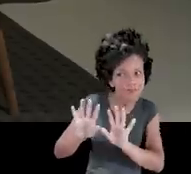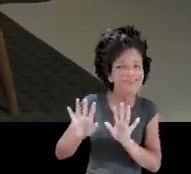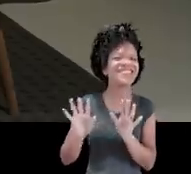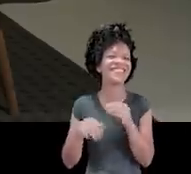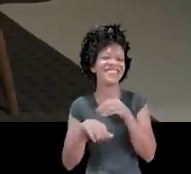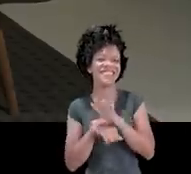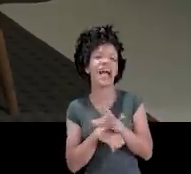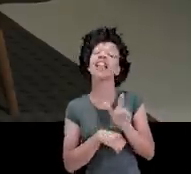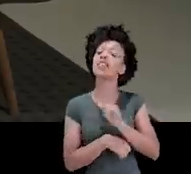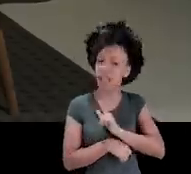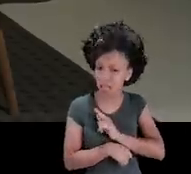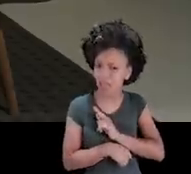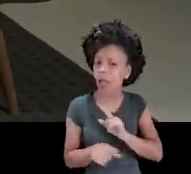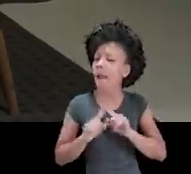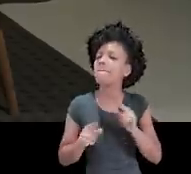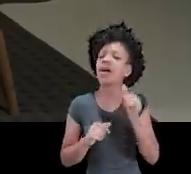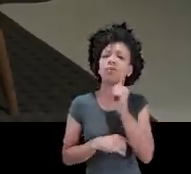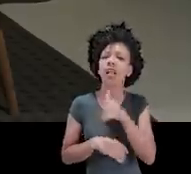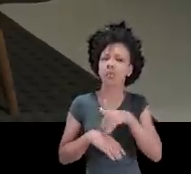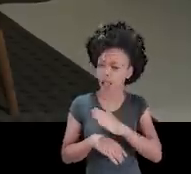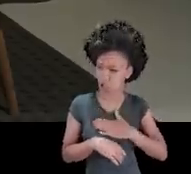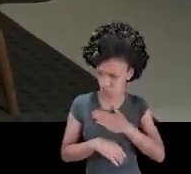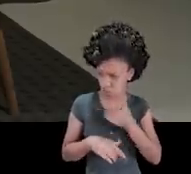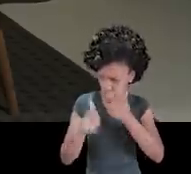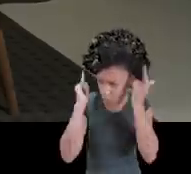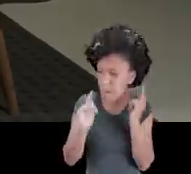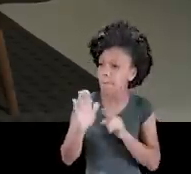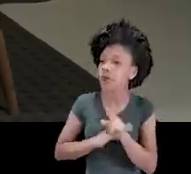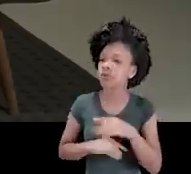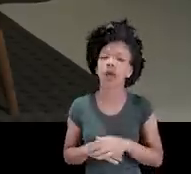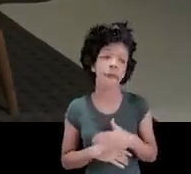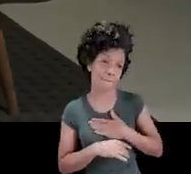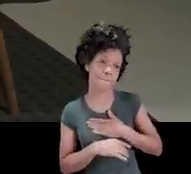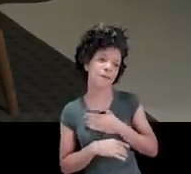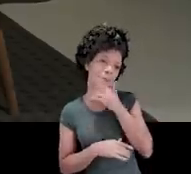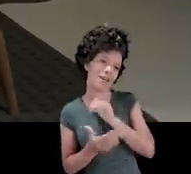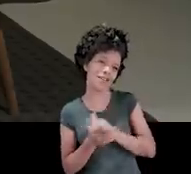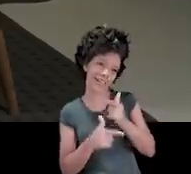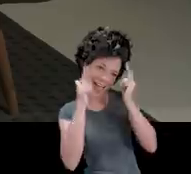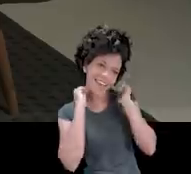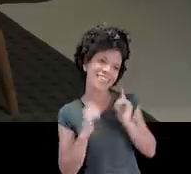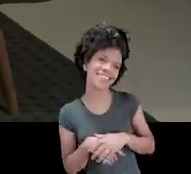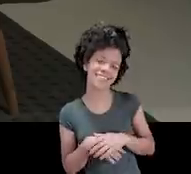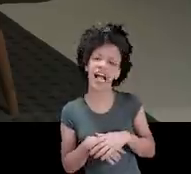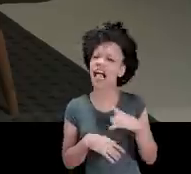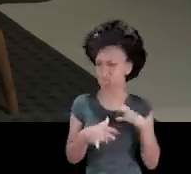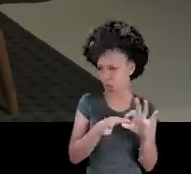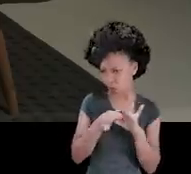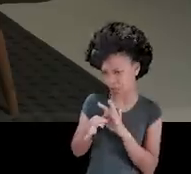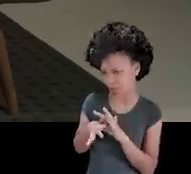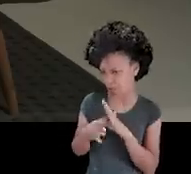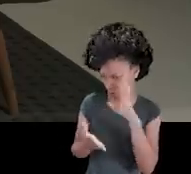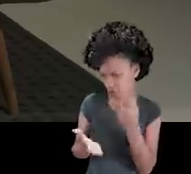trocadilho. Tem. Mas é dos carecas que elas gostam mais, vou perguntar pra uma mulher. Meu marido é careca. Aí, tem a ver com o lance